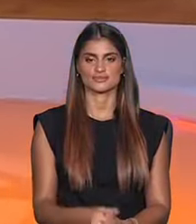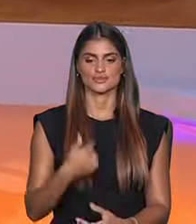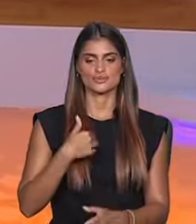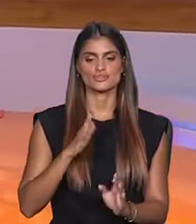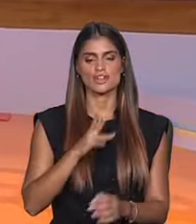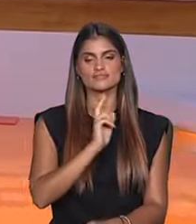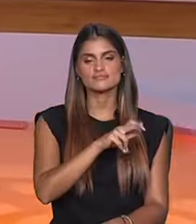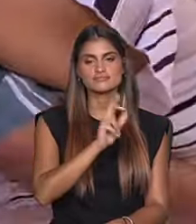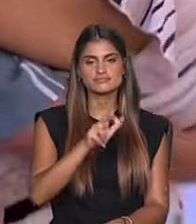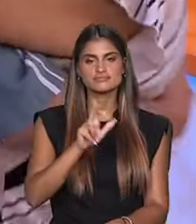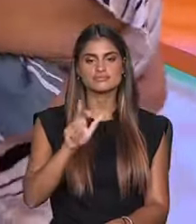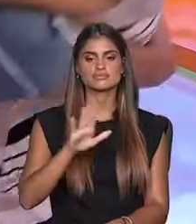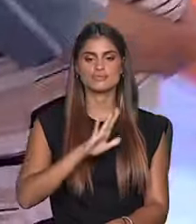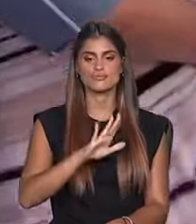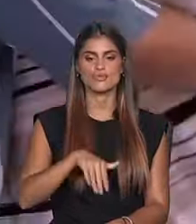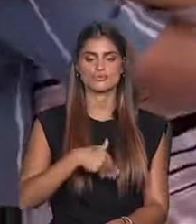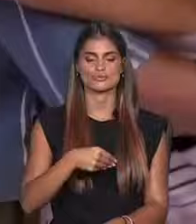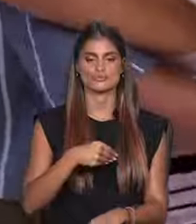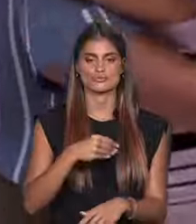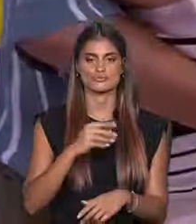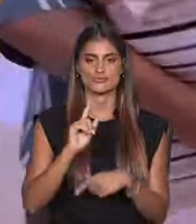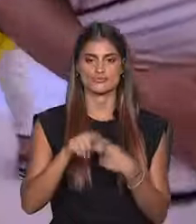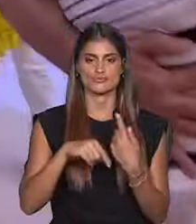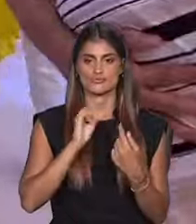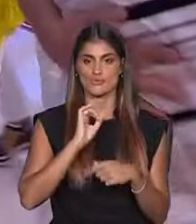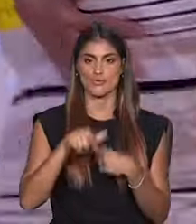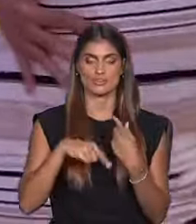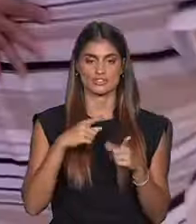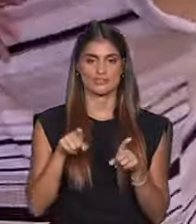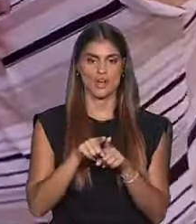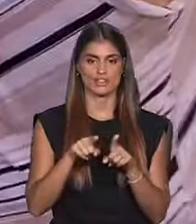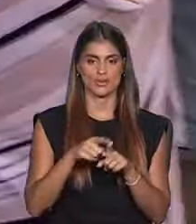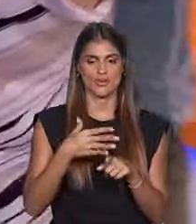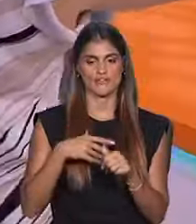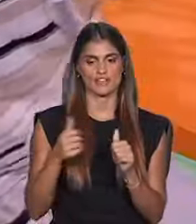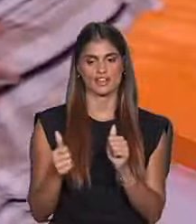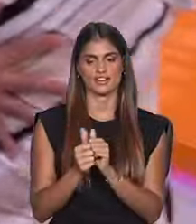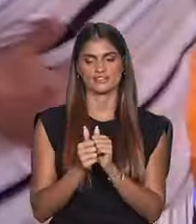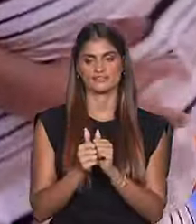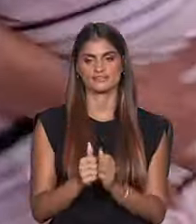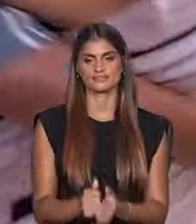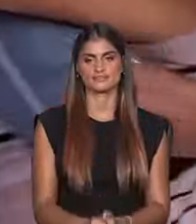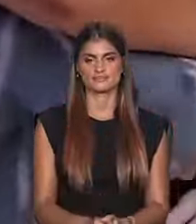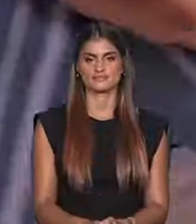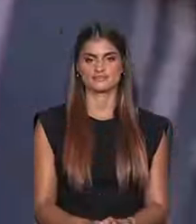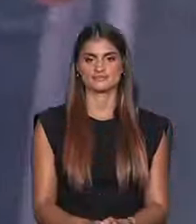casar. Já corri o mundo e não encontro outra igual com quem eu queira